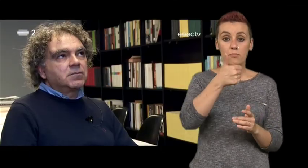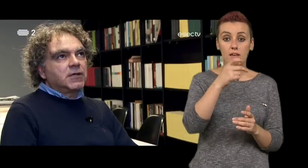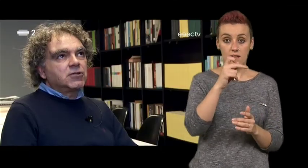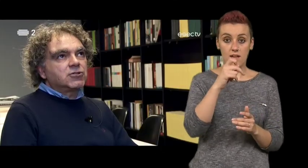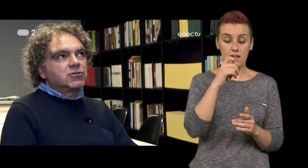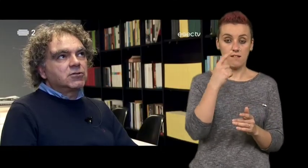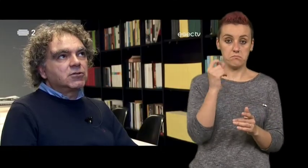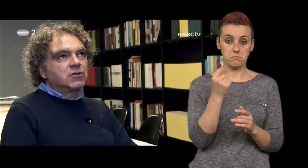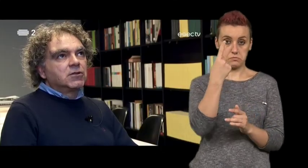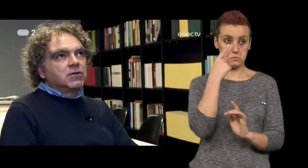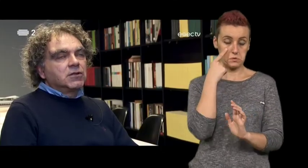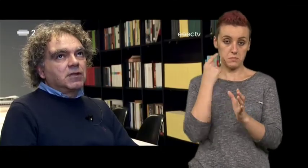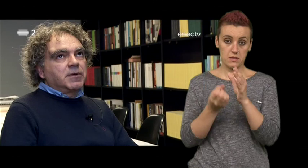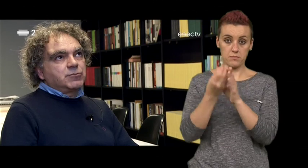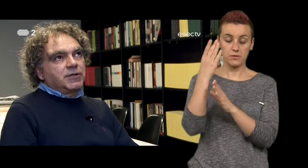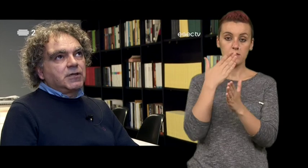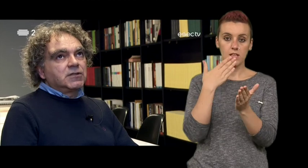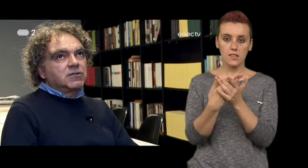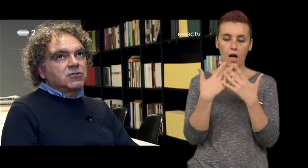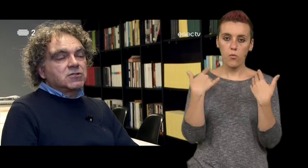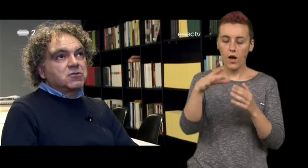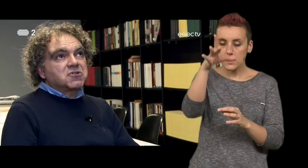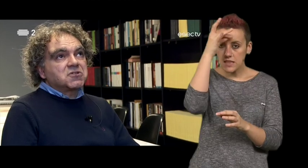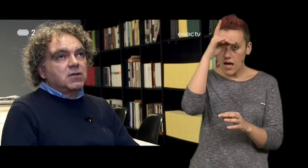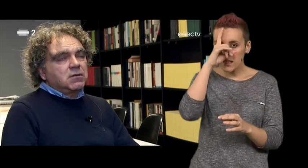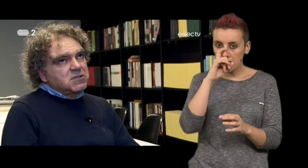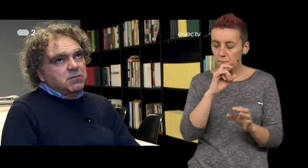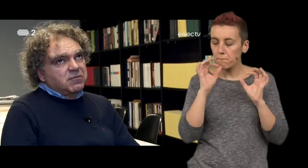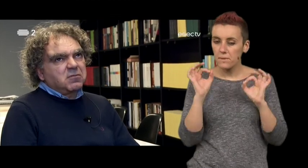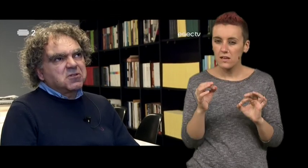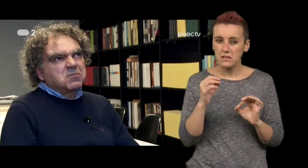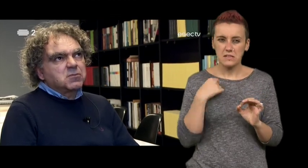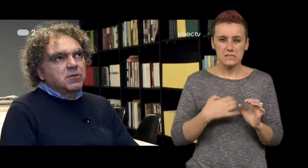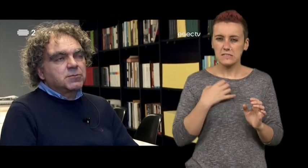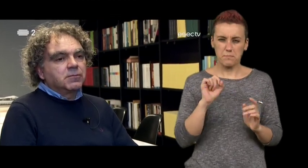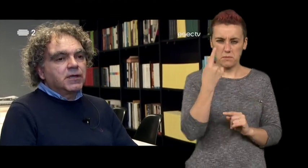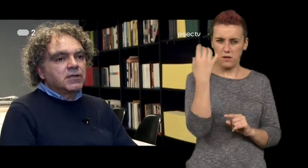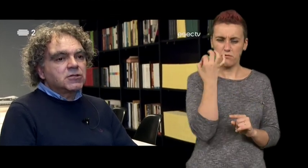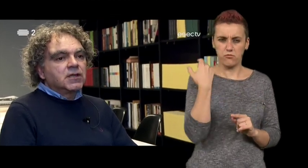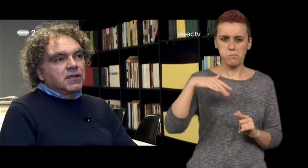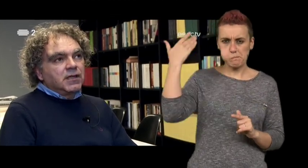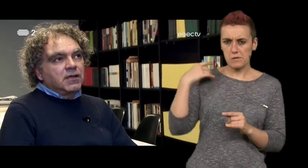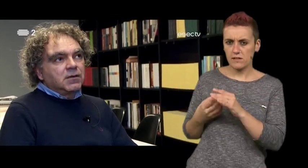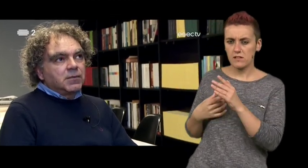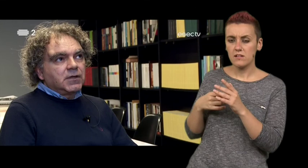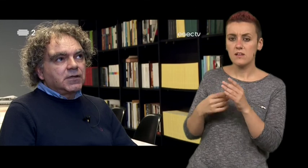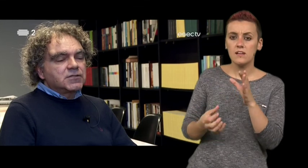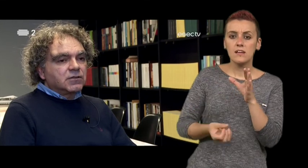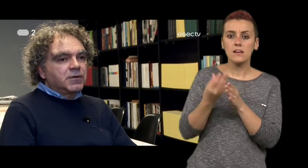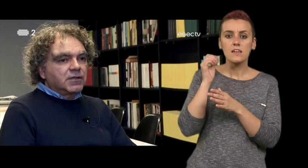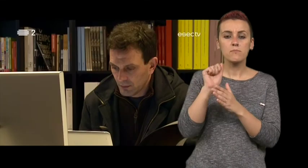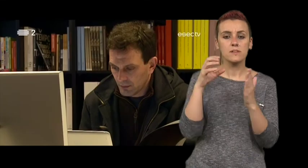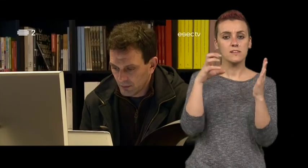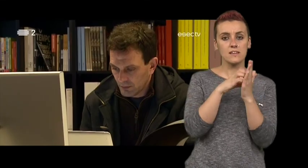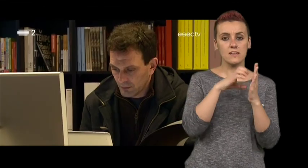experiência mais, até mais marcante, não esqueci, não sei se é, mas é provavelmente é mesmo uma das primeiras, é a